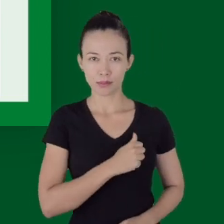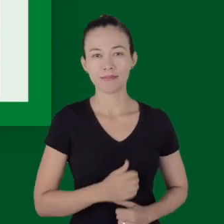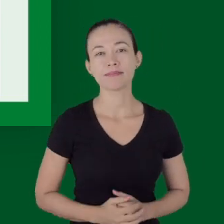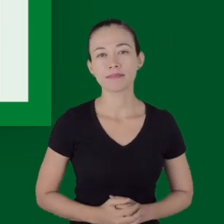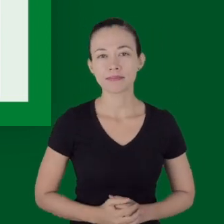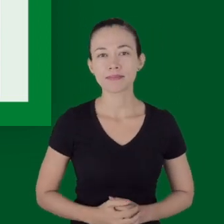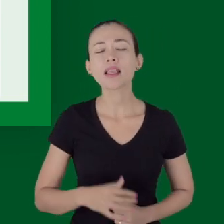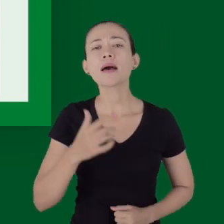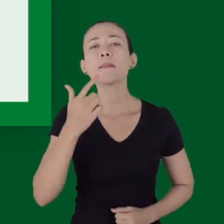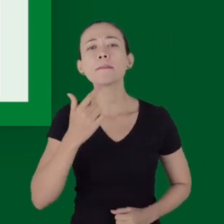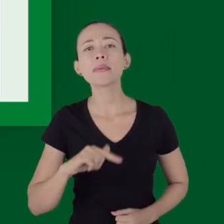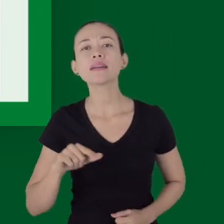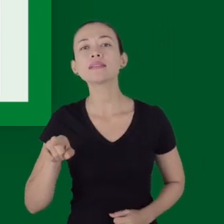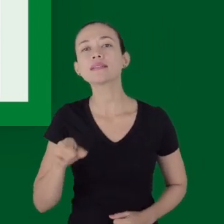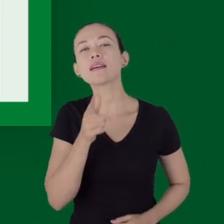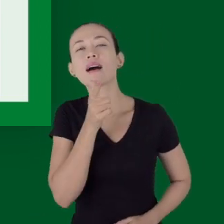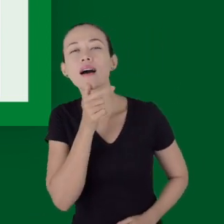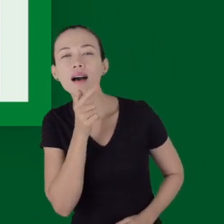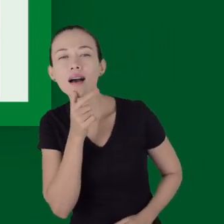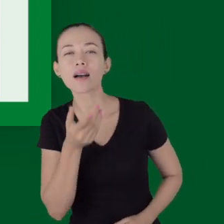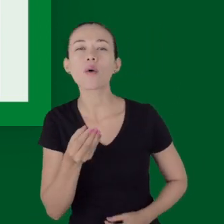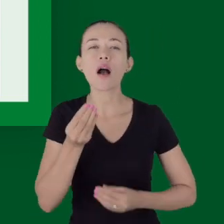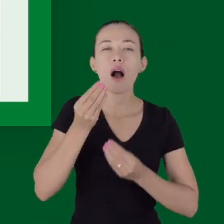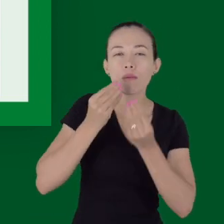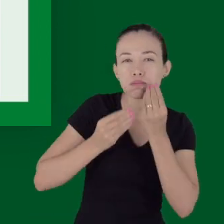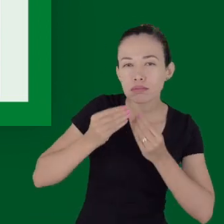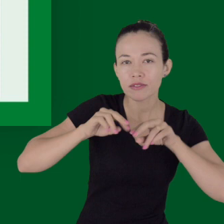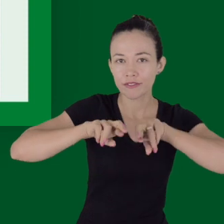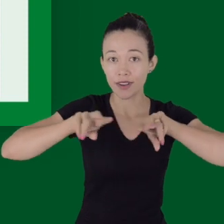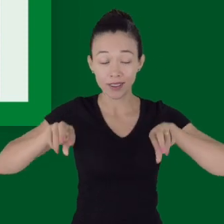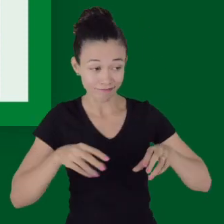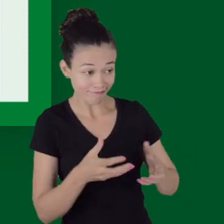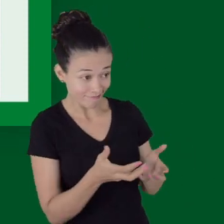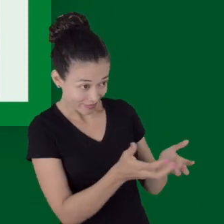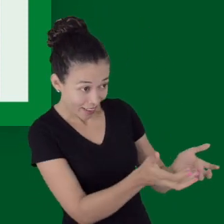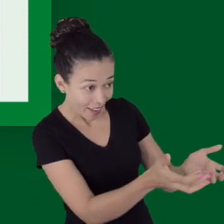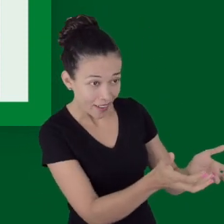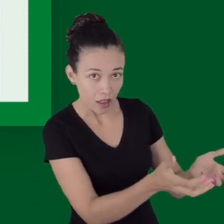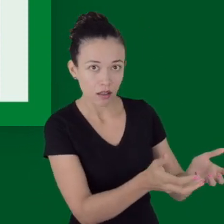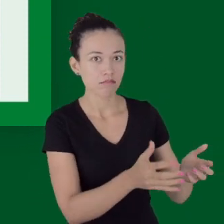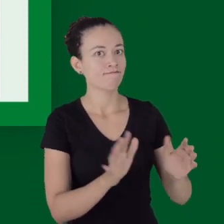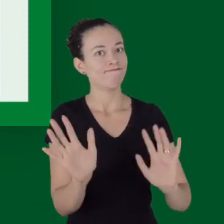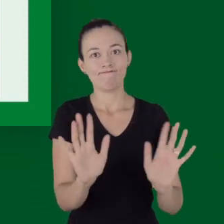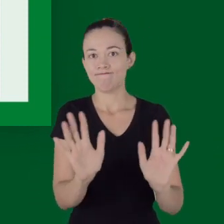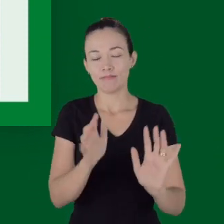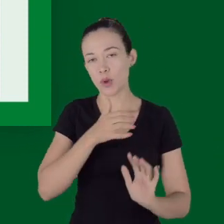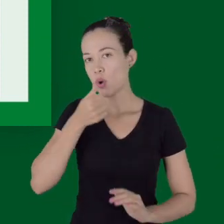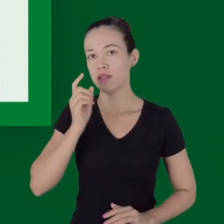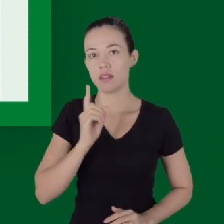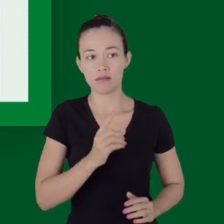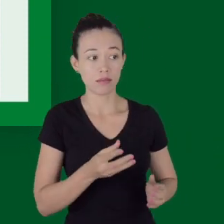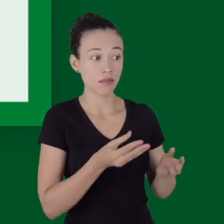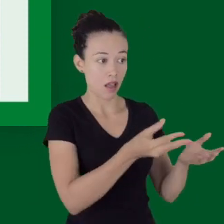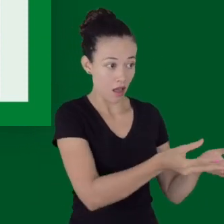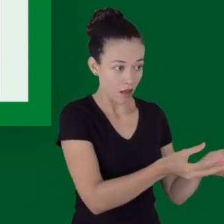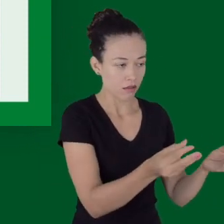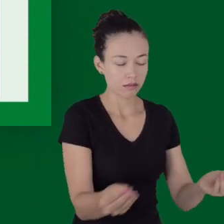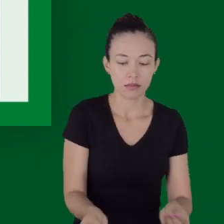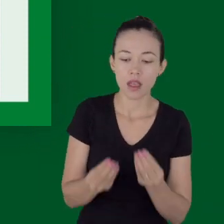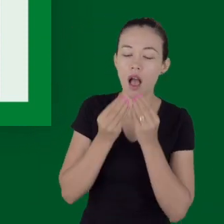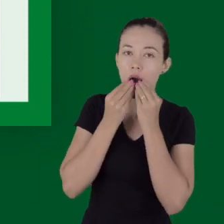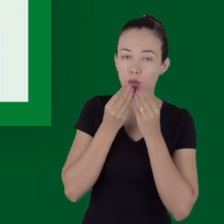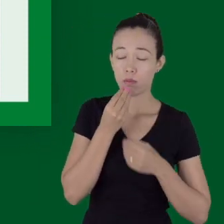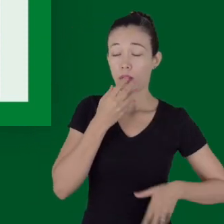E não oferecer nenhum líquido ou alimento para o aluno nessa condição. Ele pode engasgar e fazer